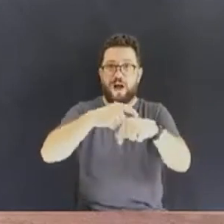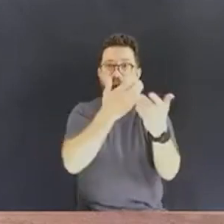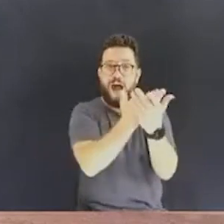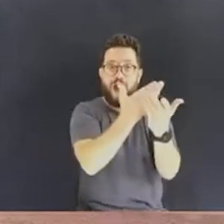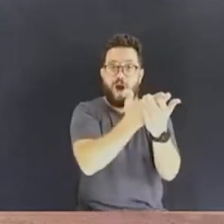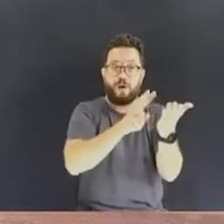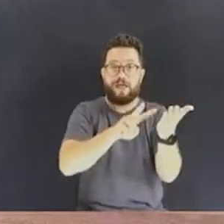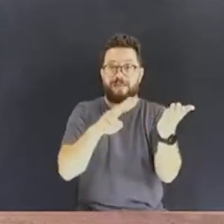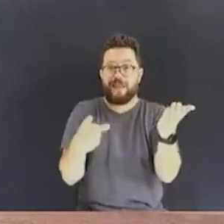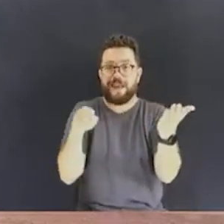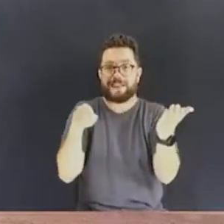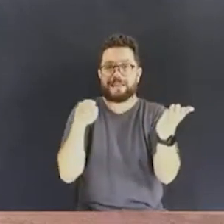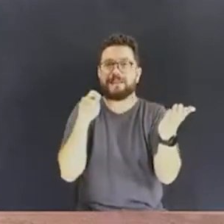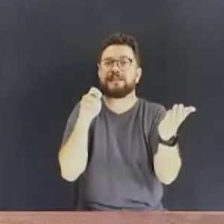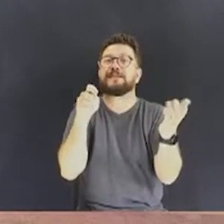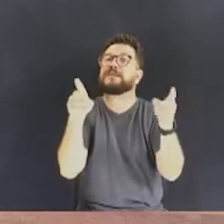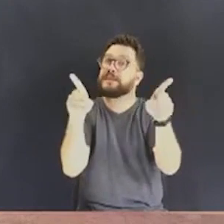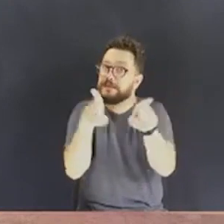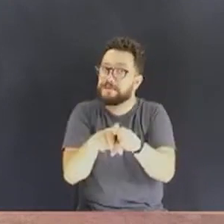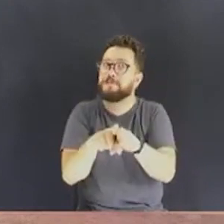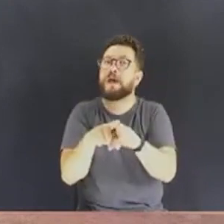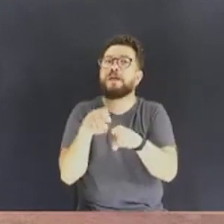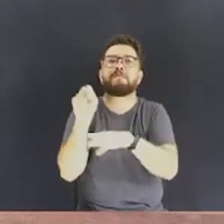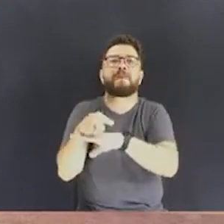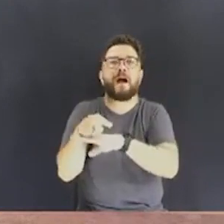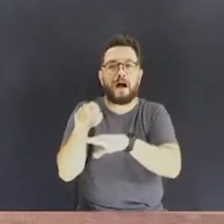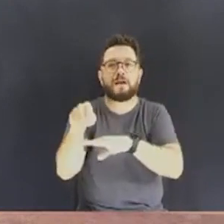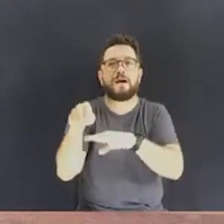aumento de vagas também para este